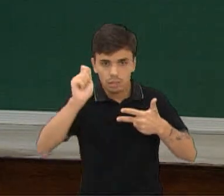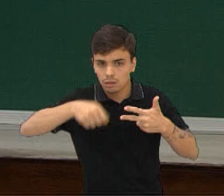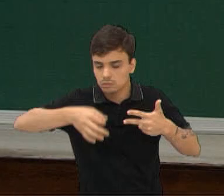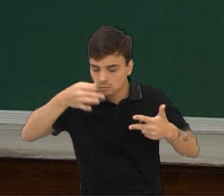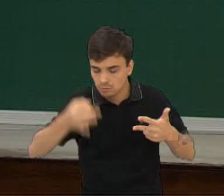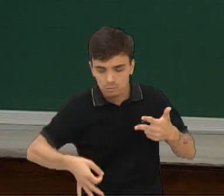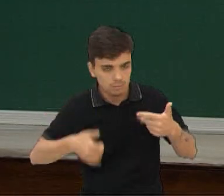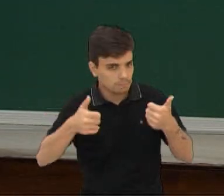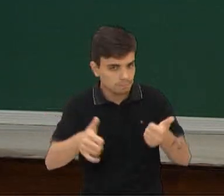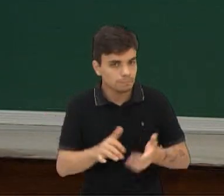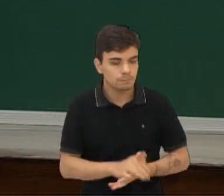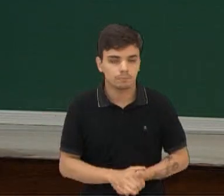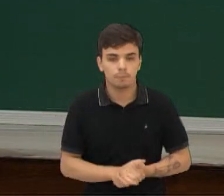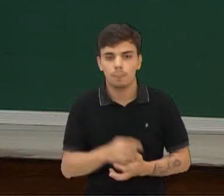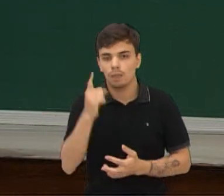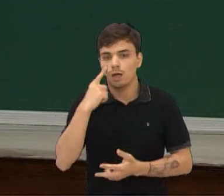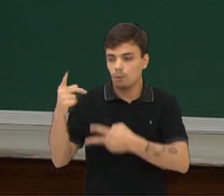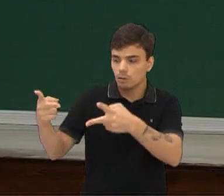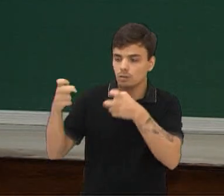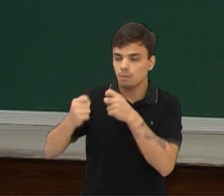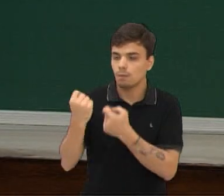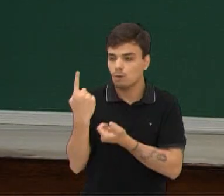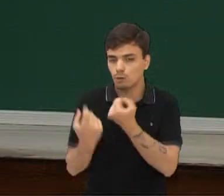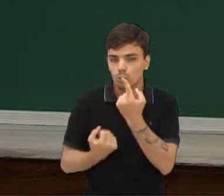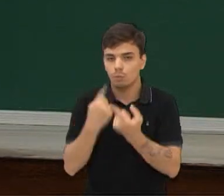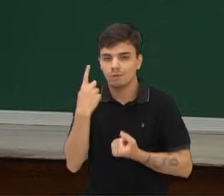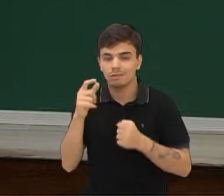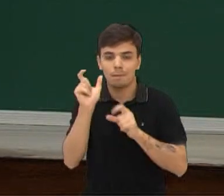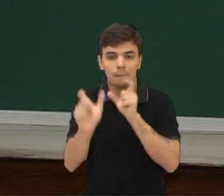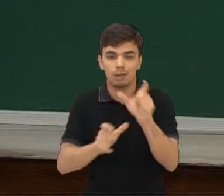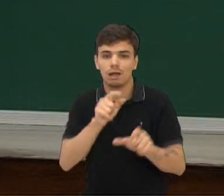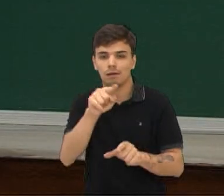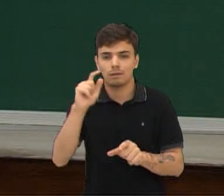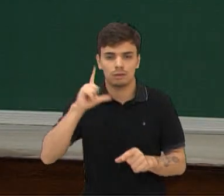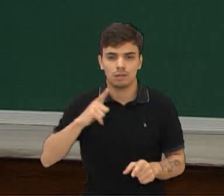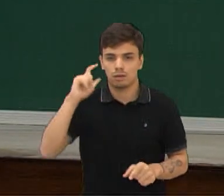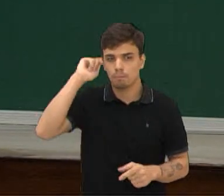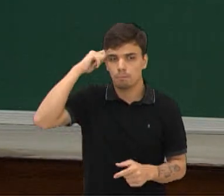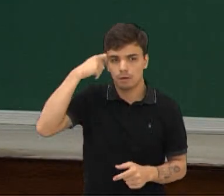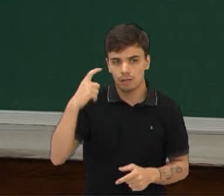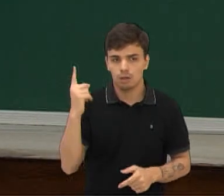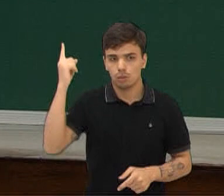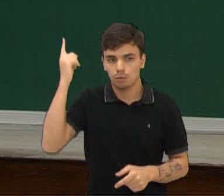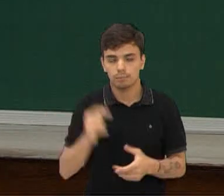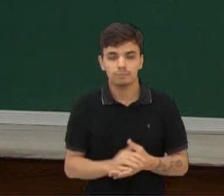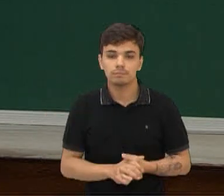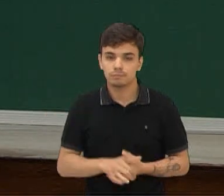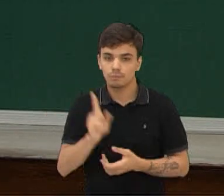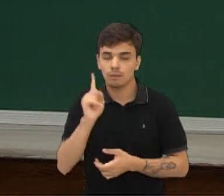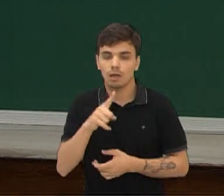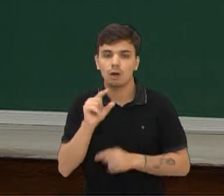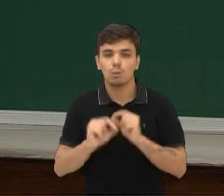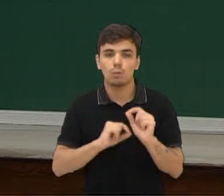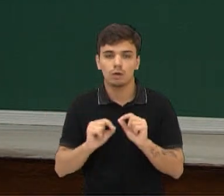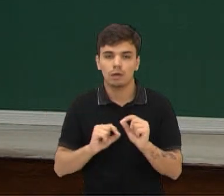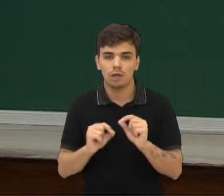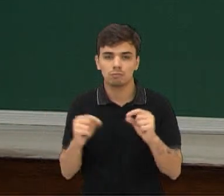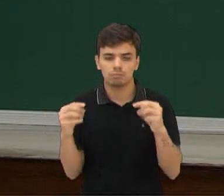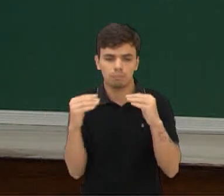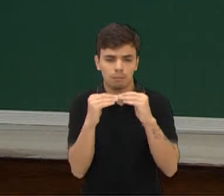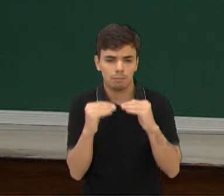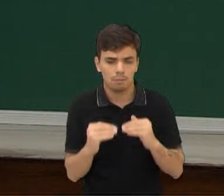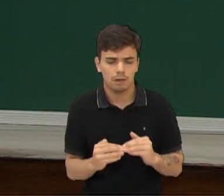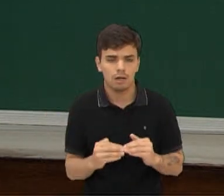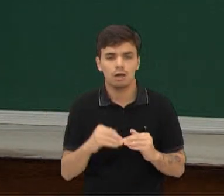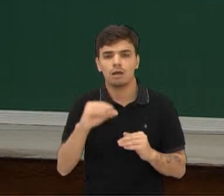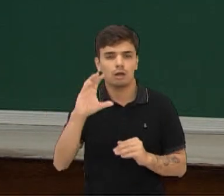lá. Perceba algumas palavrinhas que eu coloquei em negrito para você entender. São os conectivos. De acordo